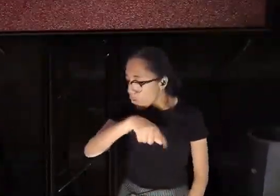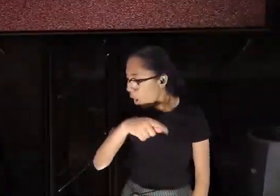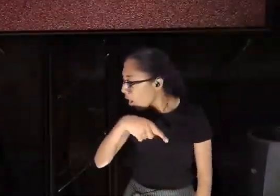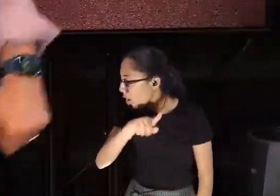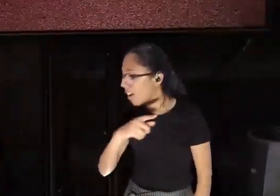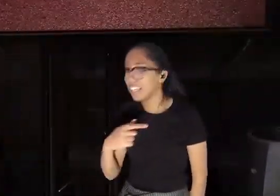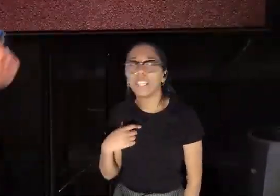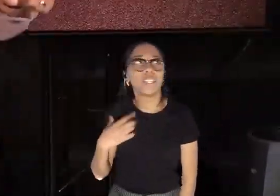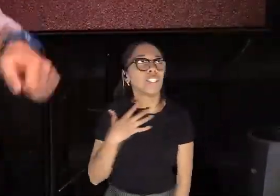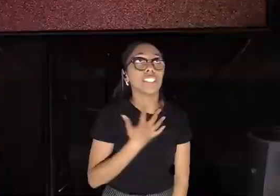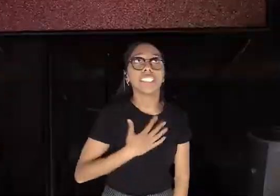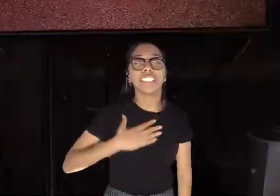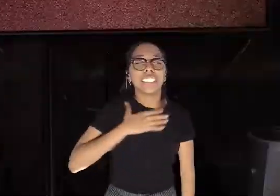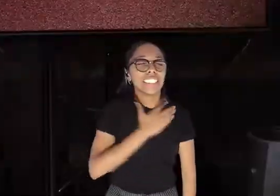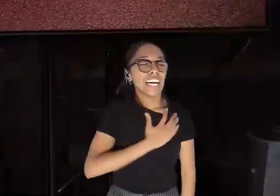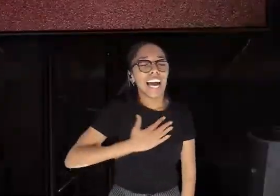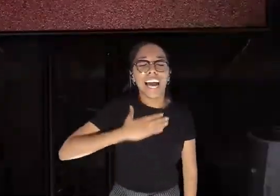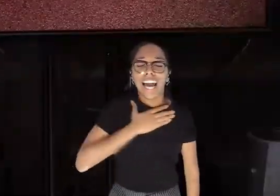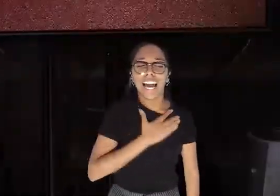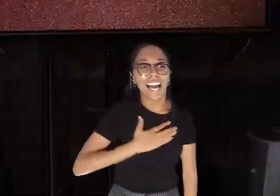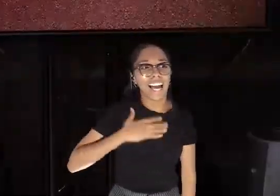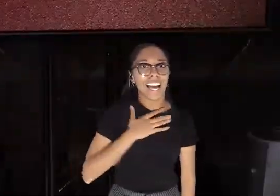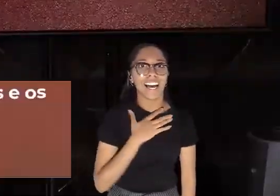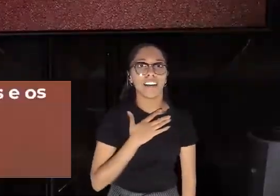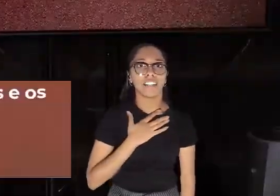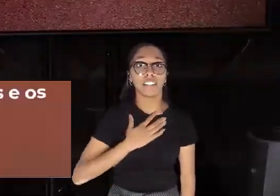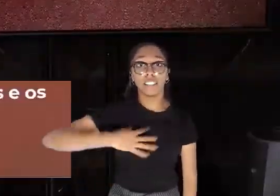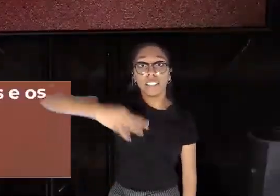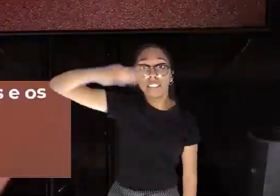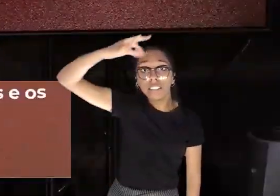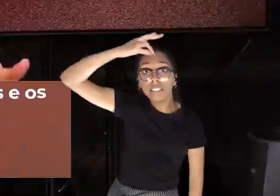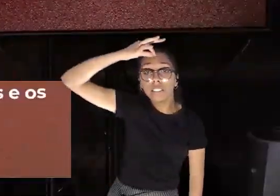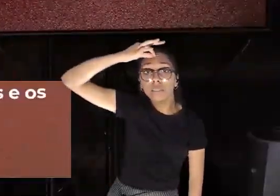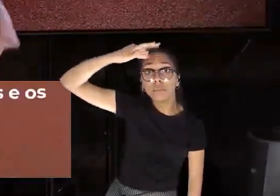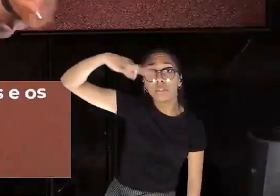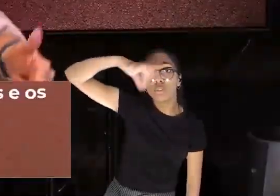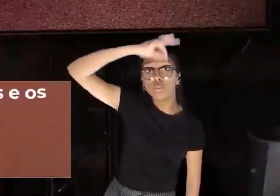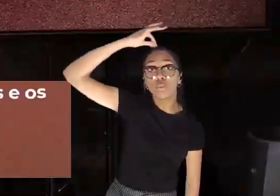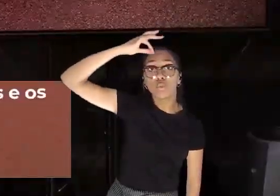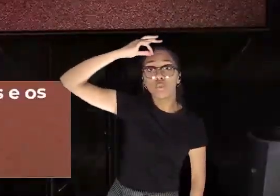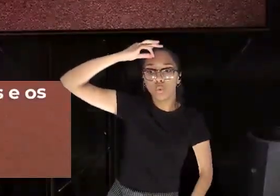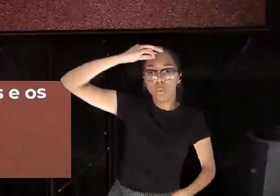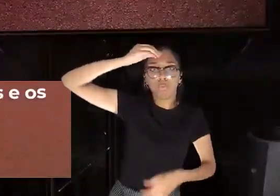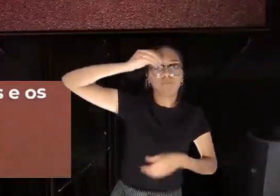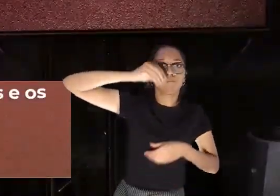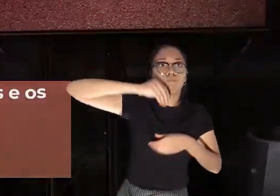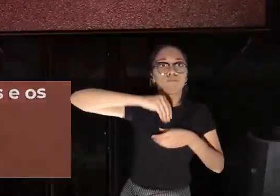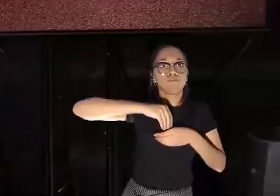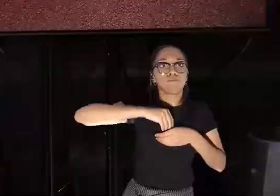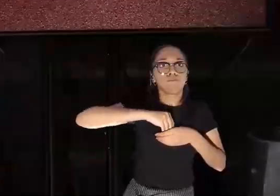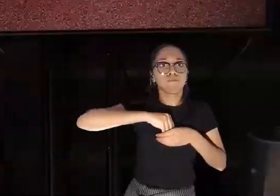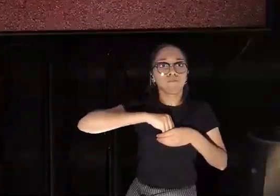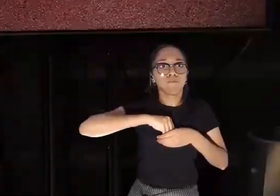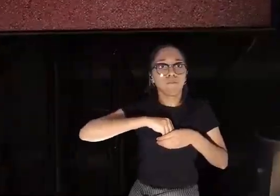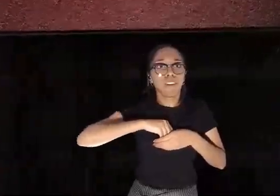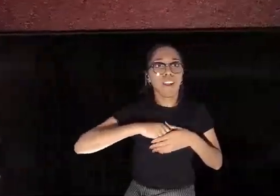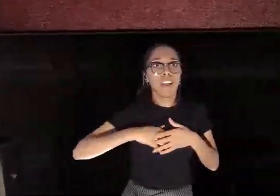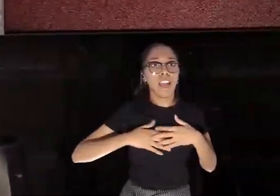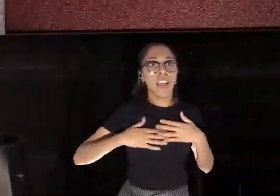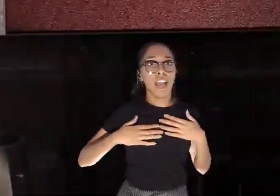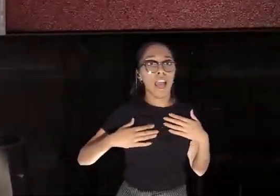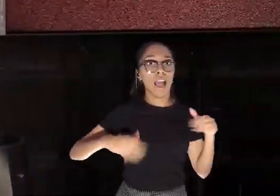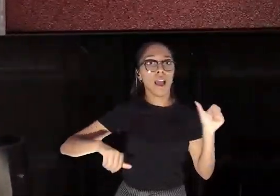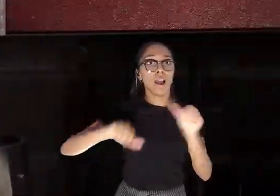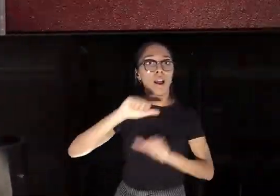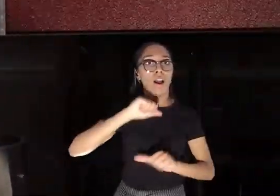Hoje eu vou me lambuzar. O Espírito, se você vive no Espírito, se você ora, se você jejua, não quer dizer que você não vai ter vontade de